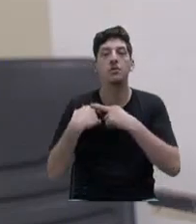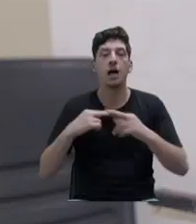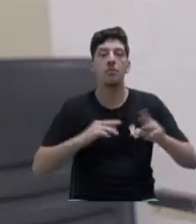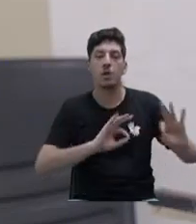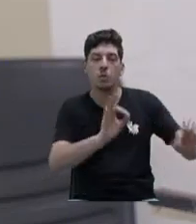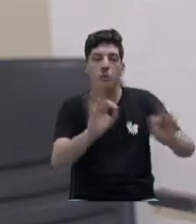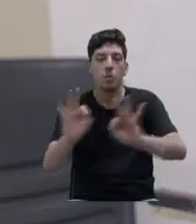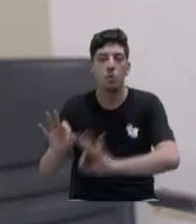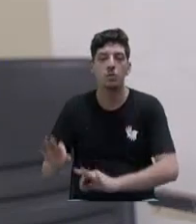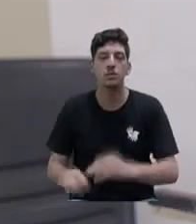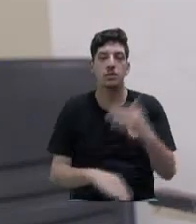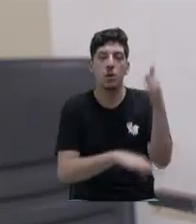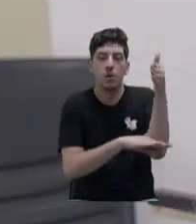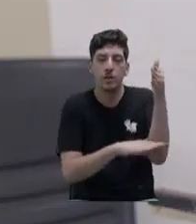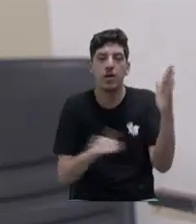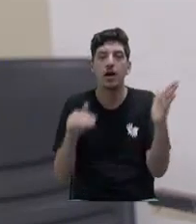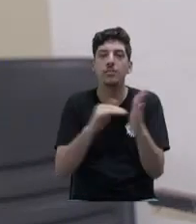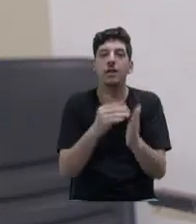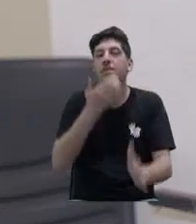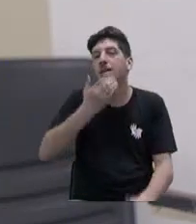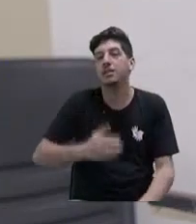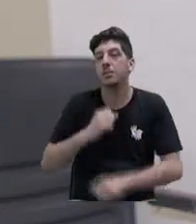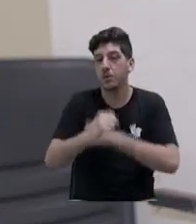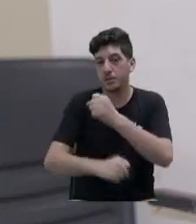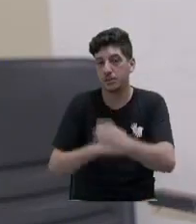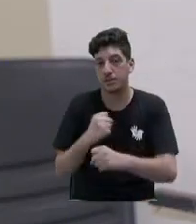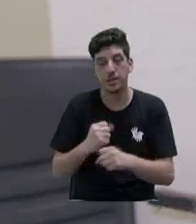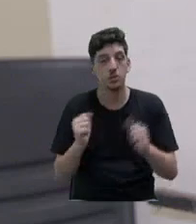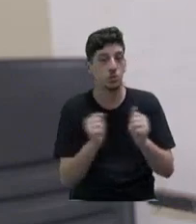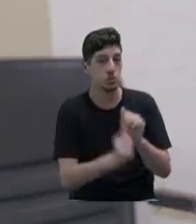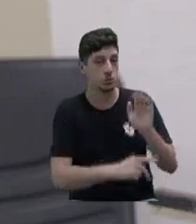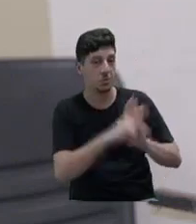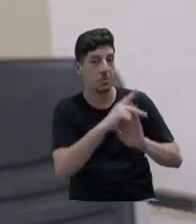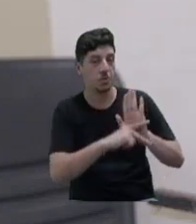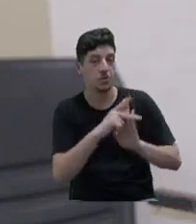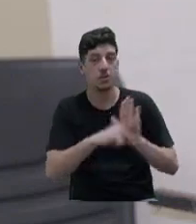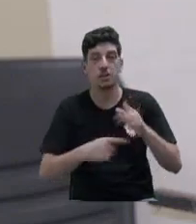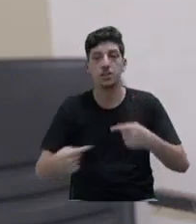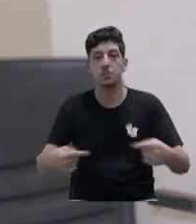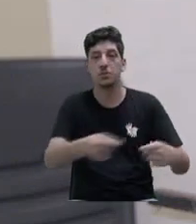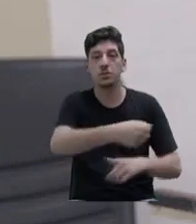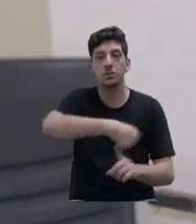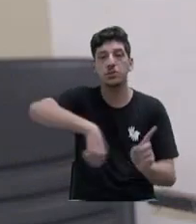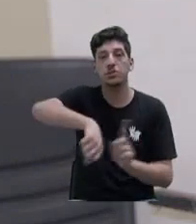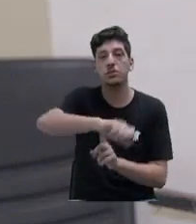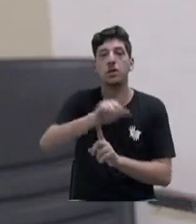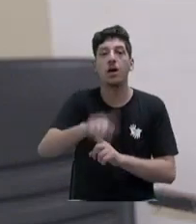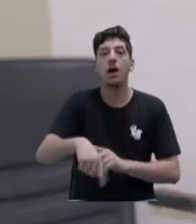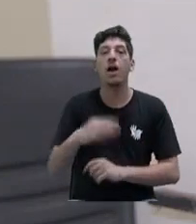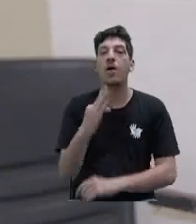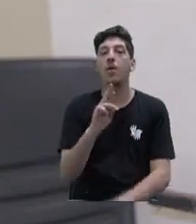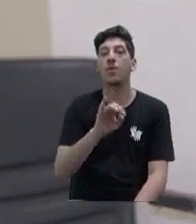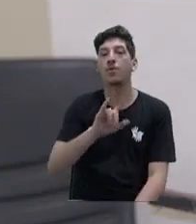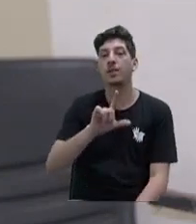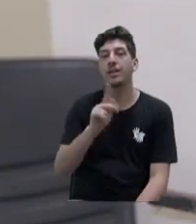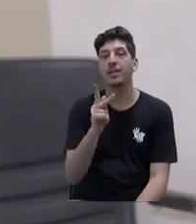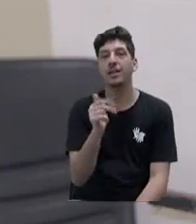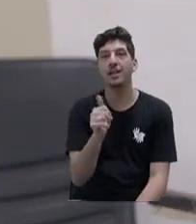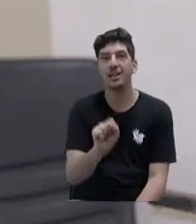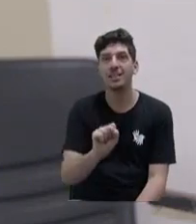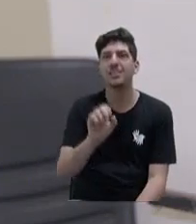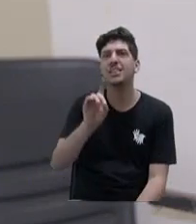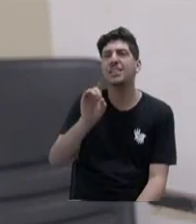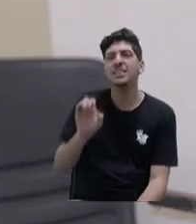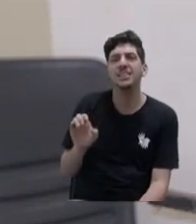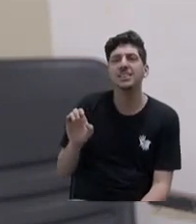vem, junto com o projeto das políticas sociais, que é o Trilhas de Futuro. Trilhas de Sucesso, desculpa, né, gente?